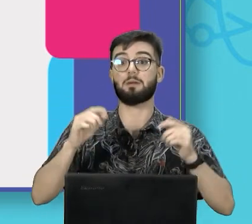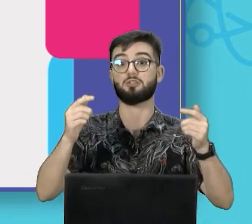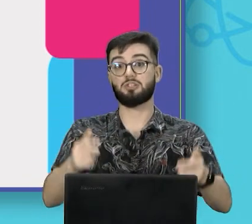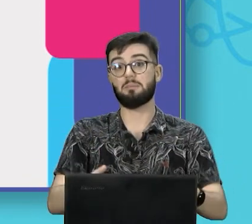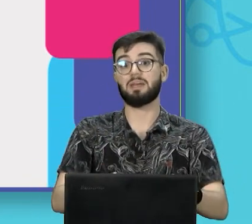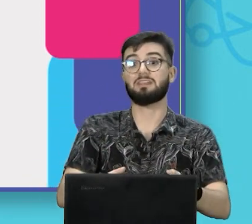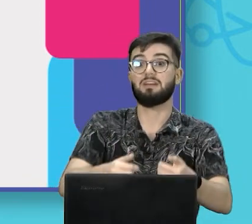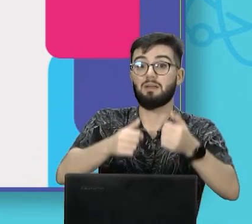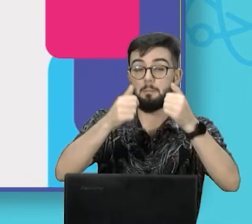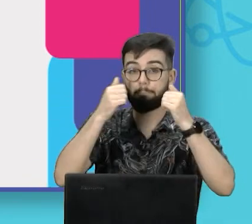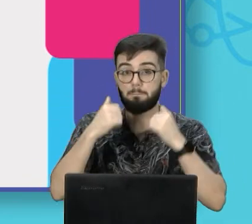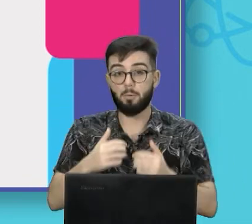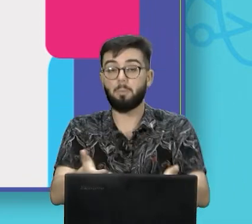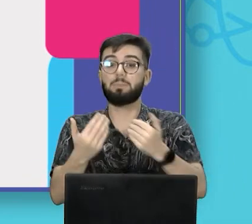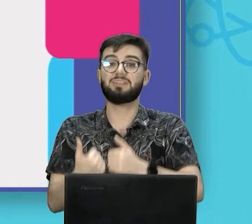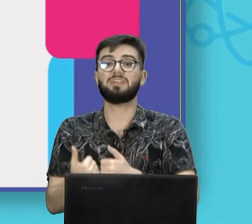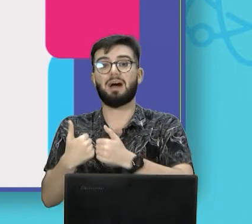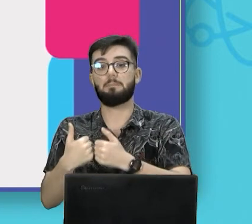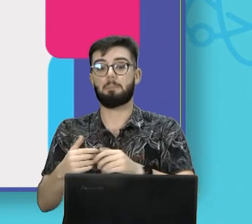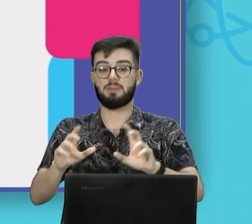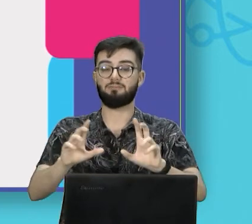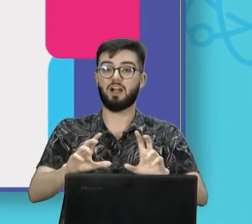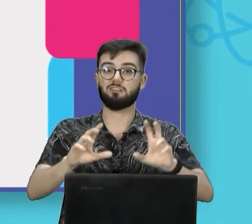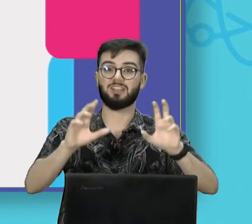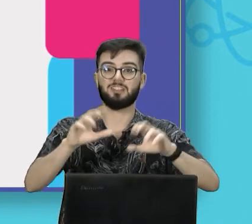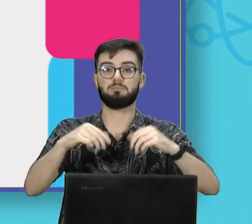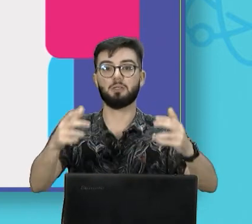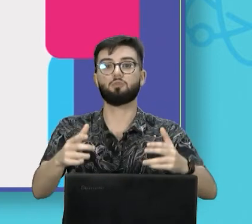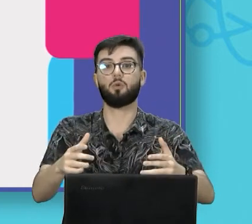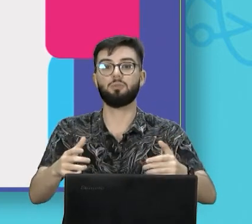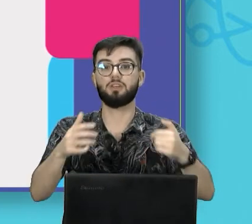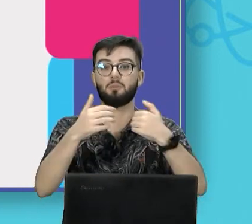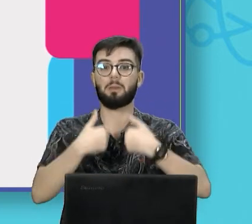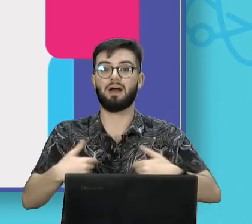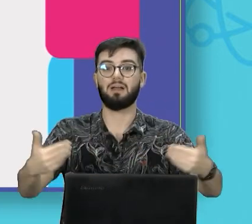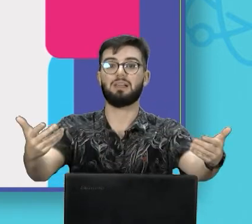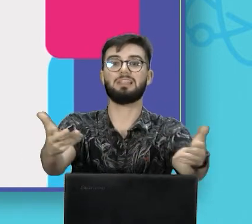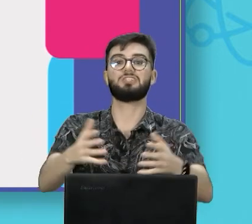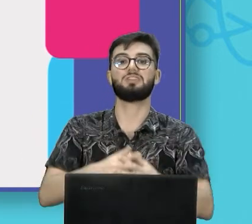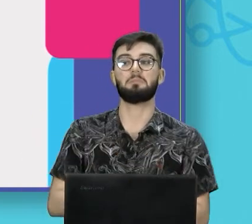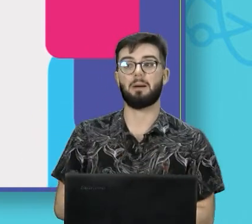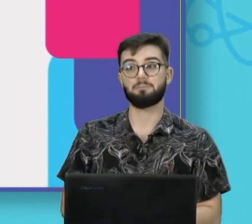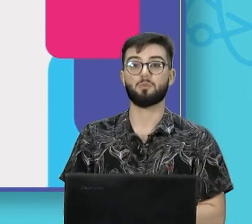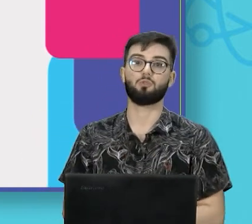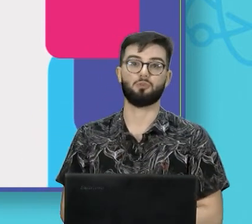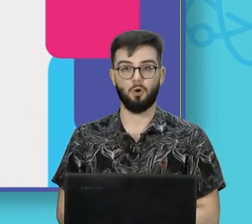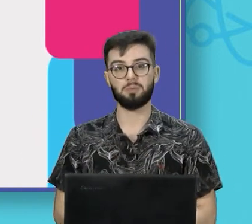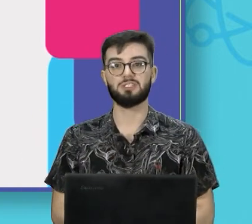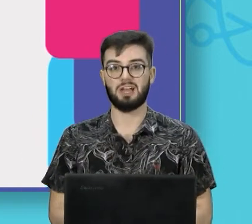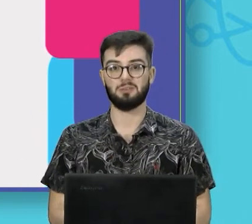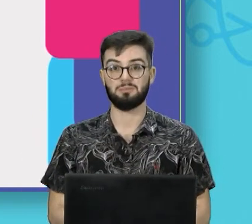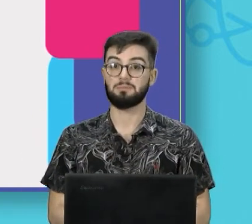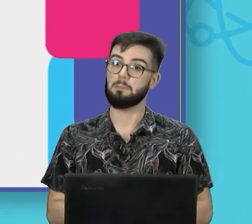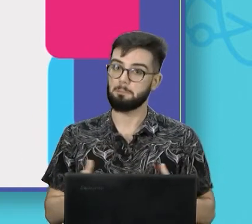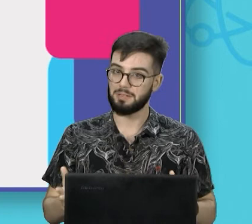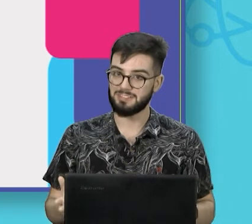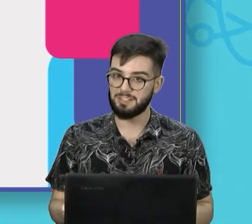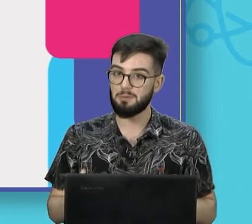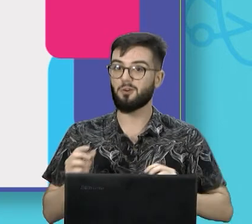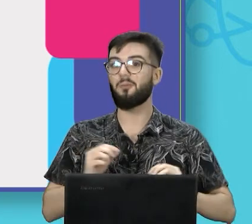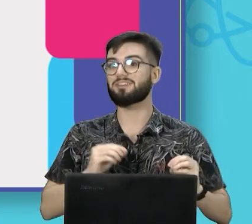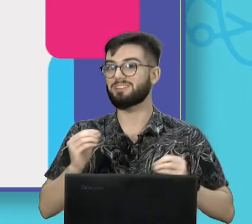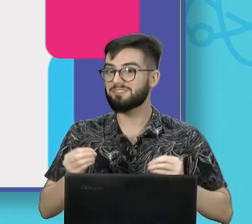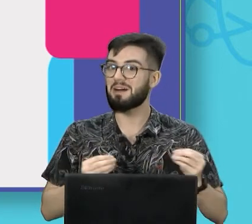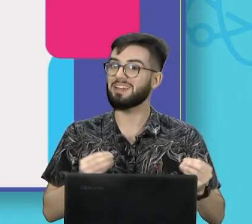descoberta Para justamente propiciar de vagas a ser cimento do comunismo para legitimar o seu golpe de estado